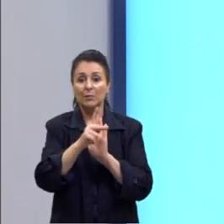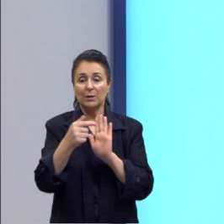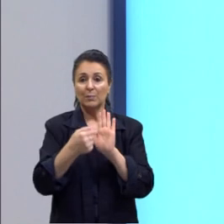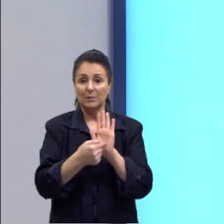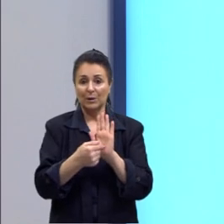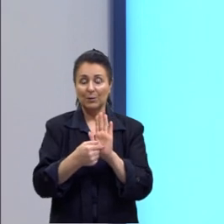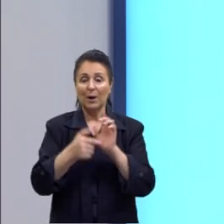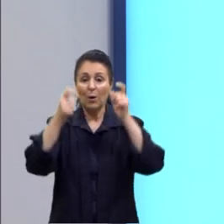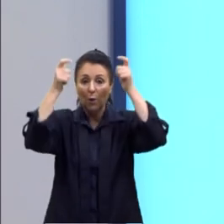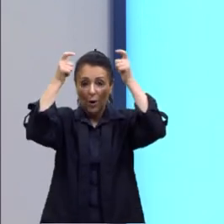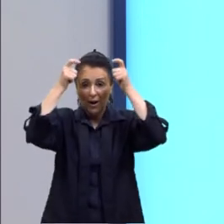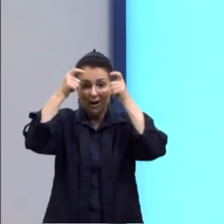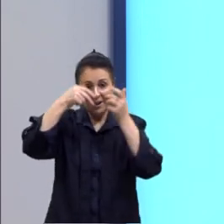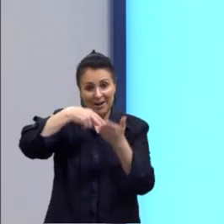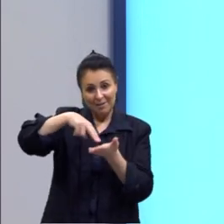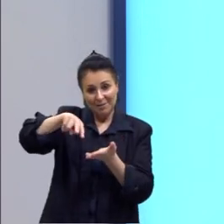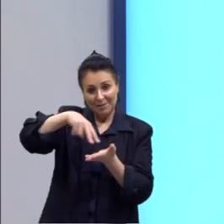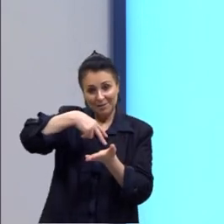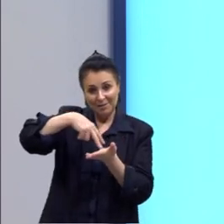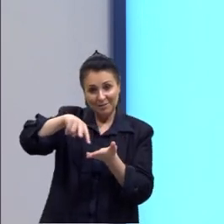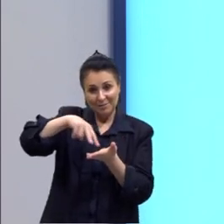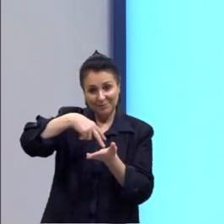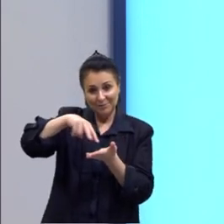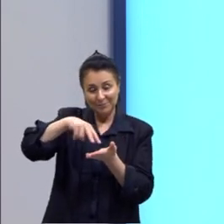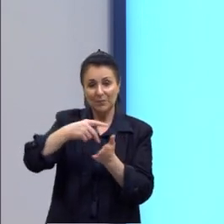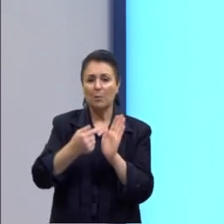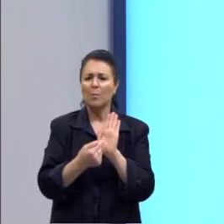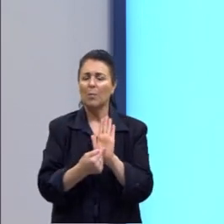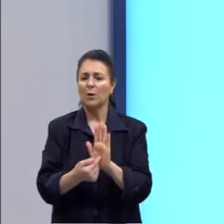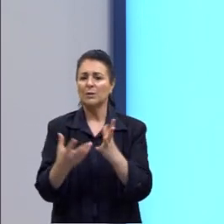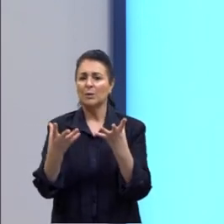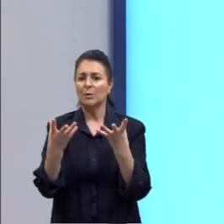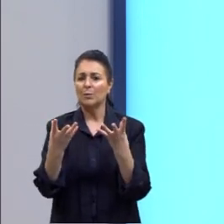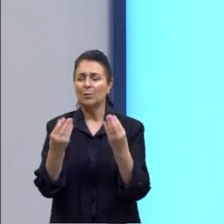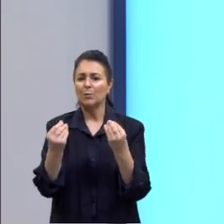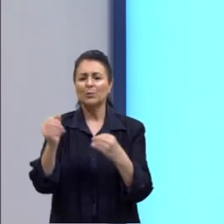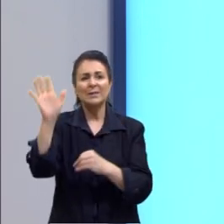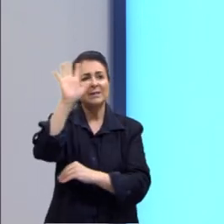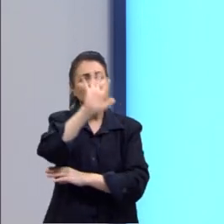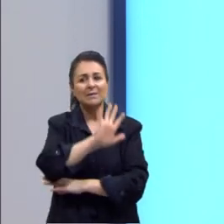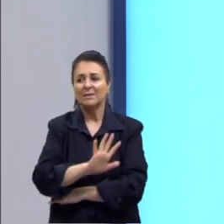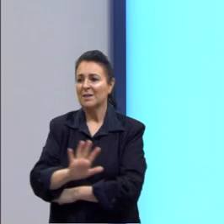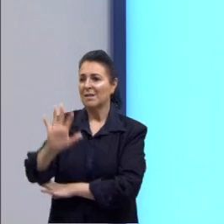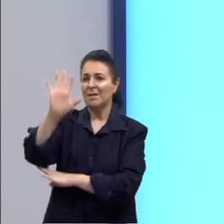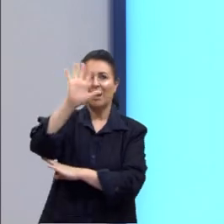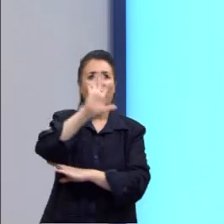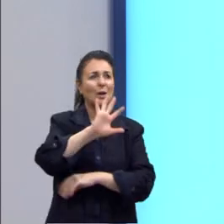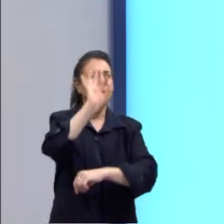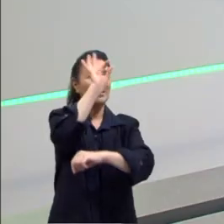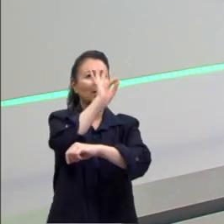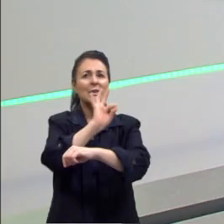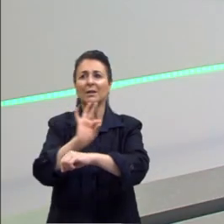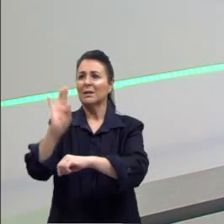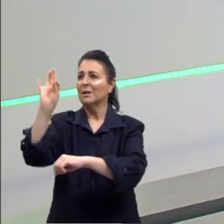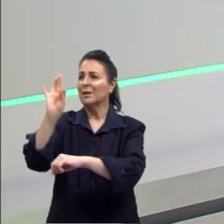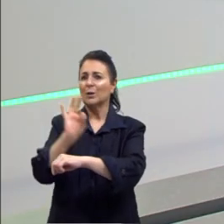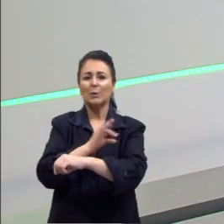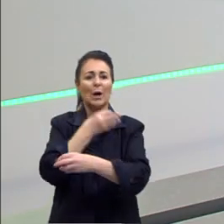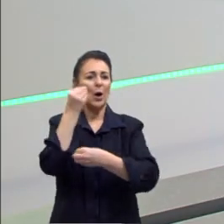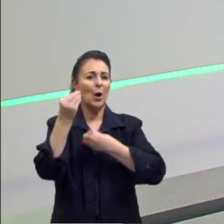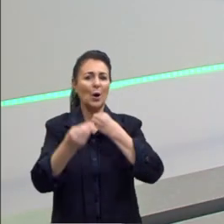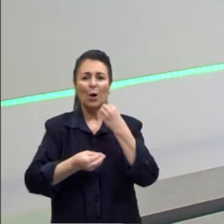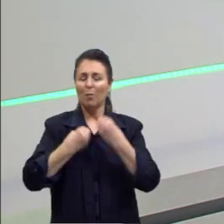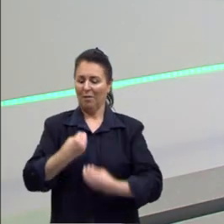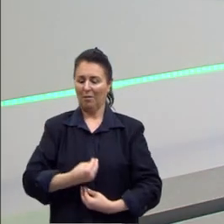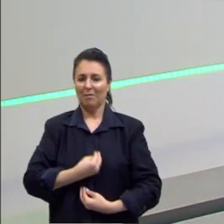é o rei dança é um filme que mostra muito desse cenário dessa arquitetura é de como